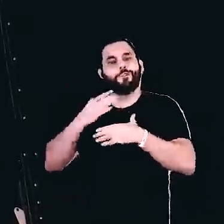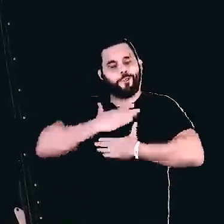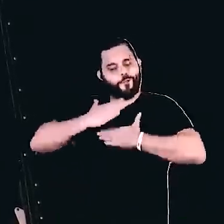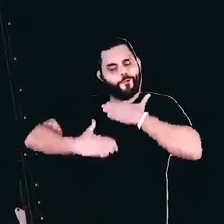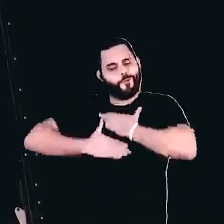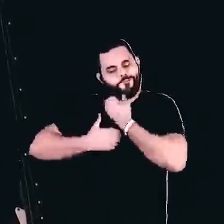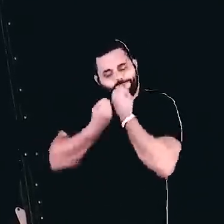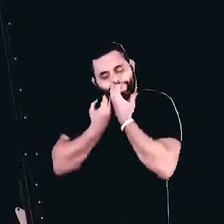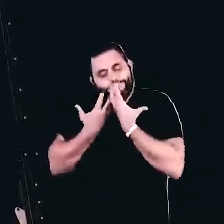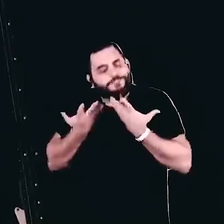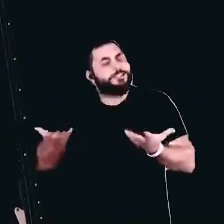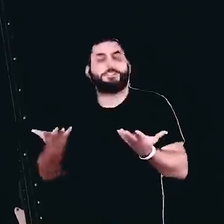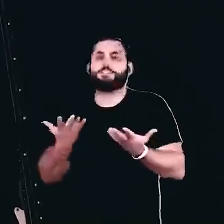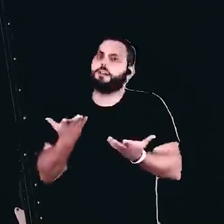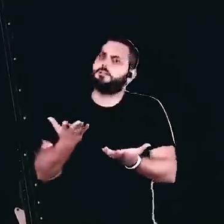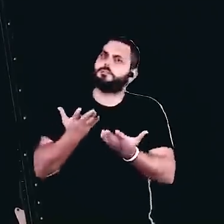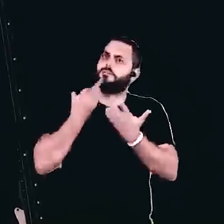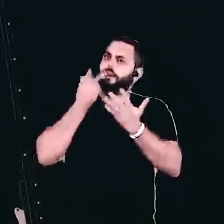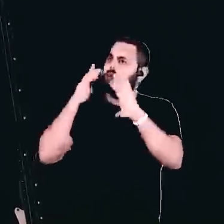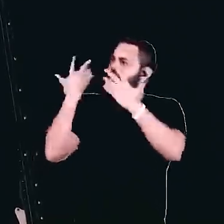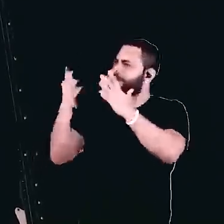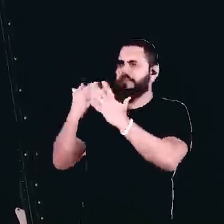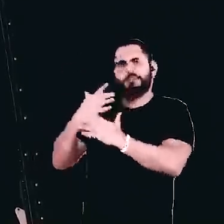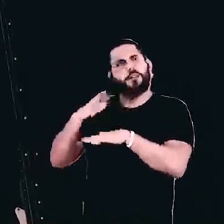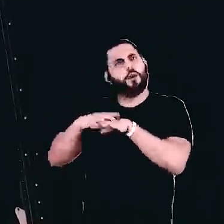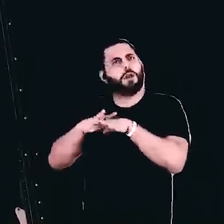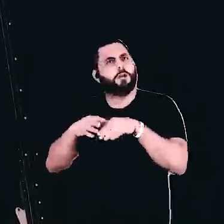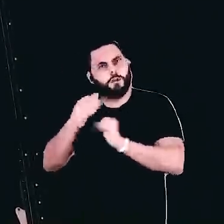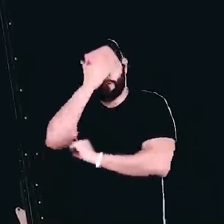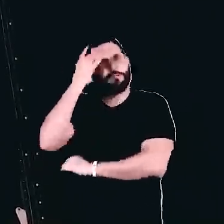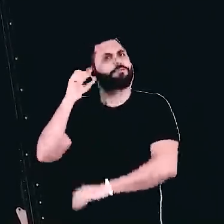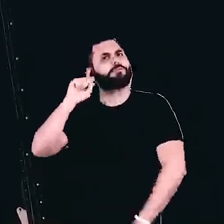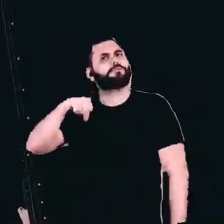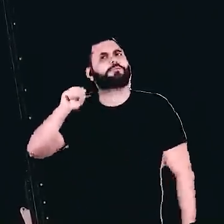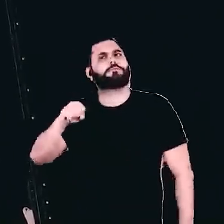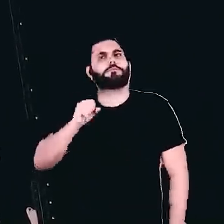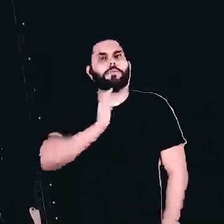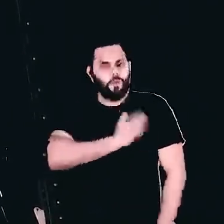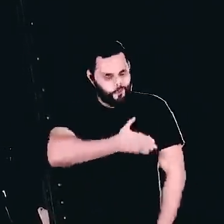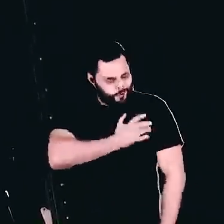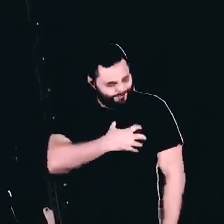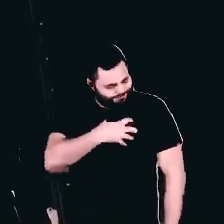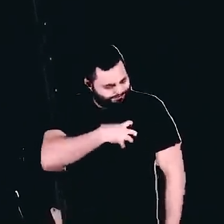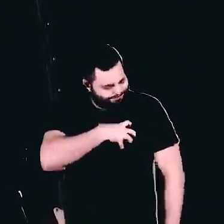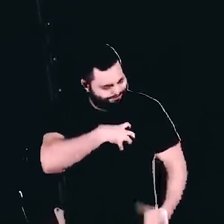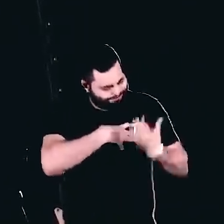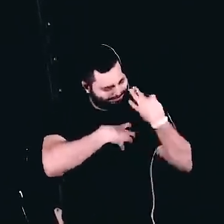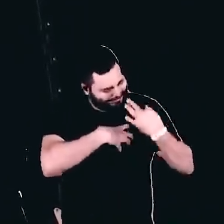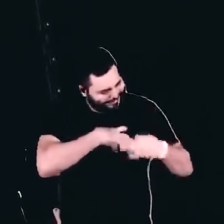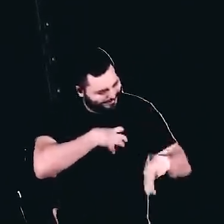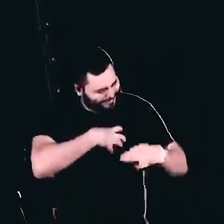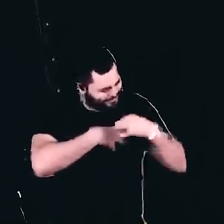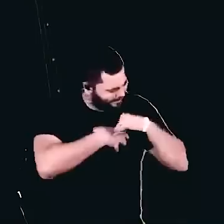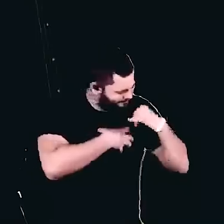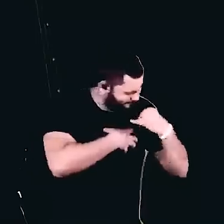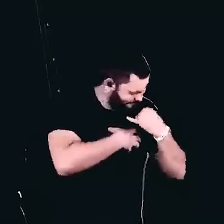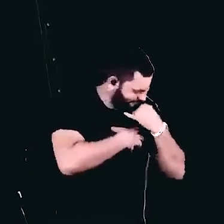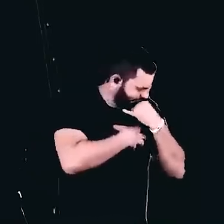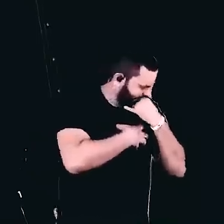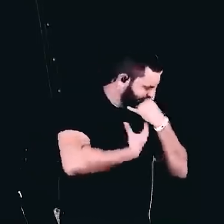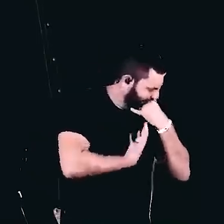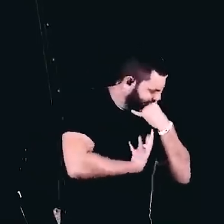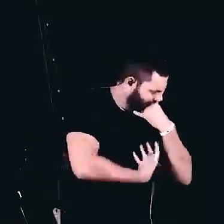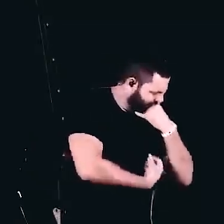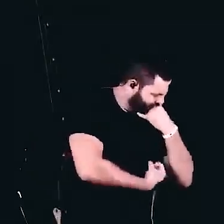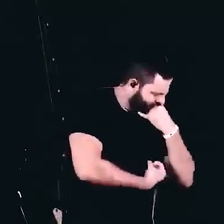corpo. Ei, um elogio cura as pessoas. Um elogio cura um coração doente, cura um coração entristecido, cura um coração